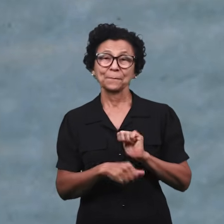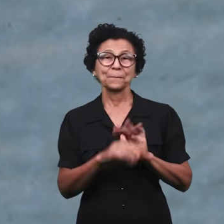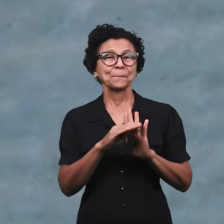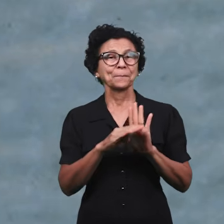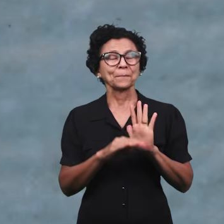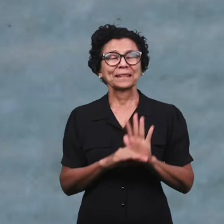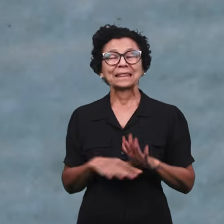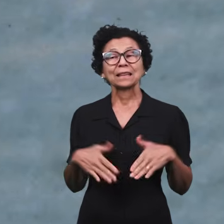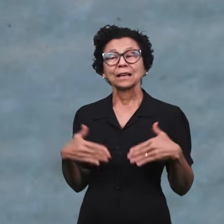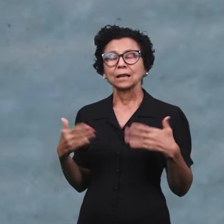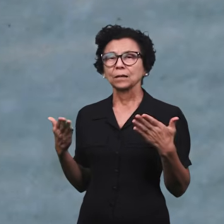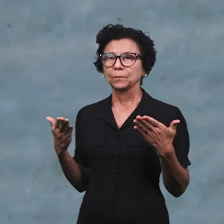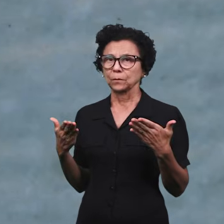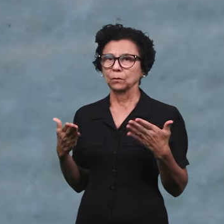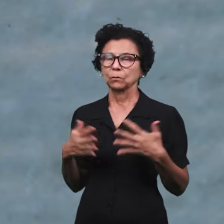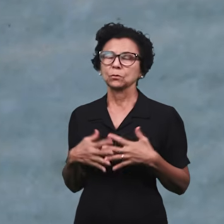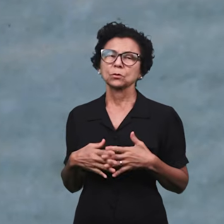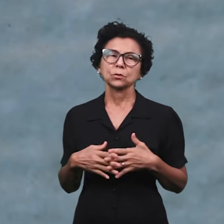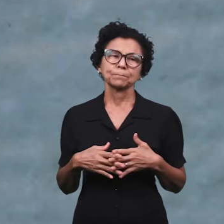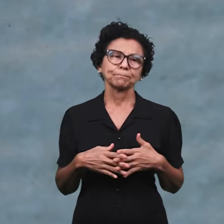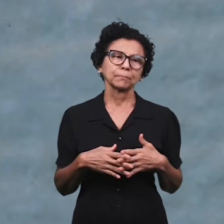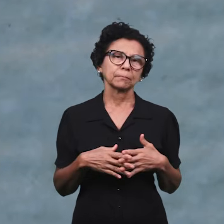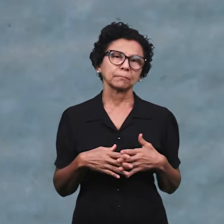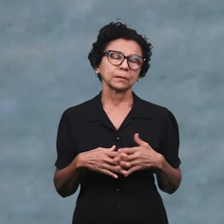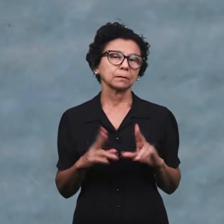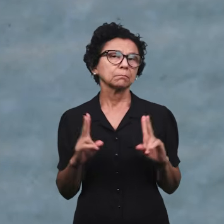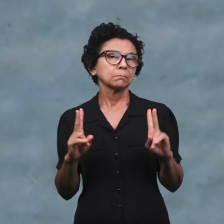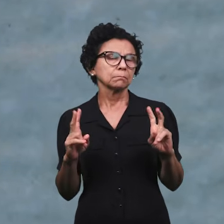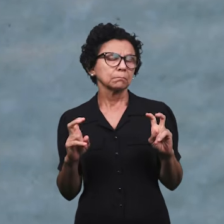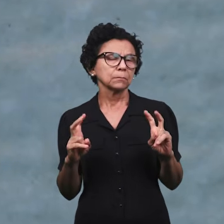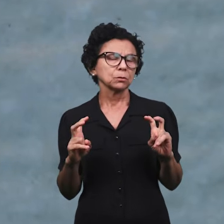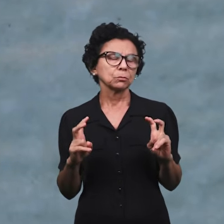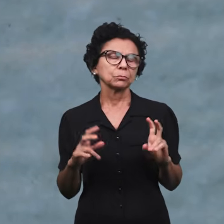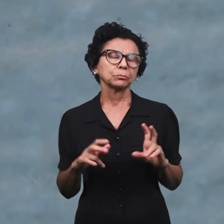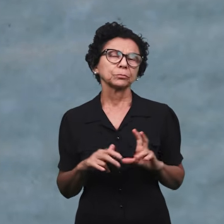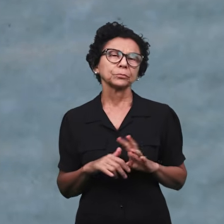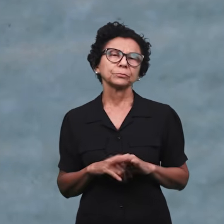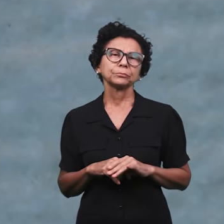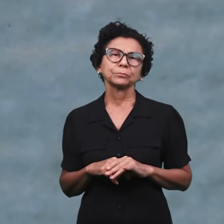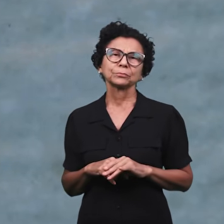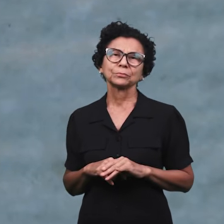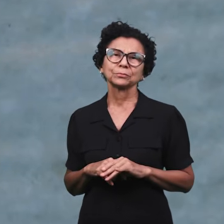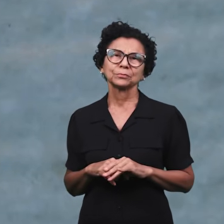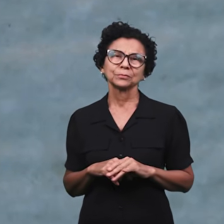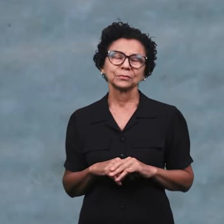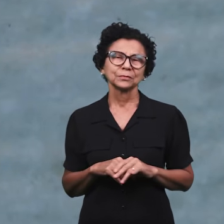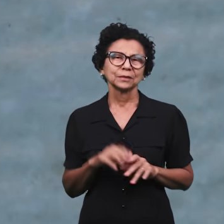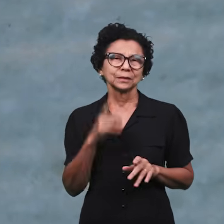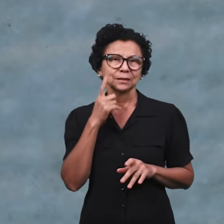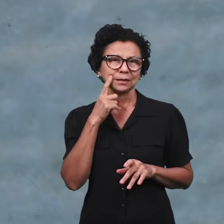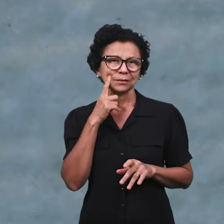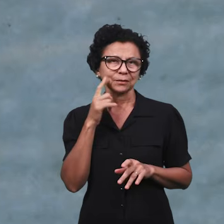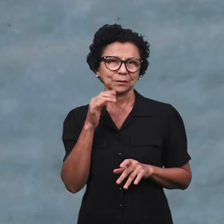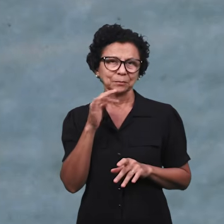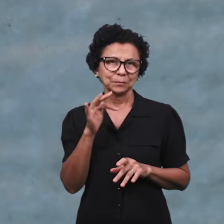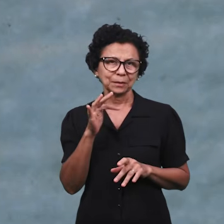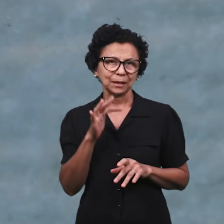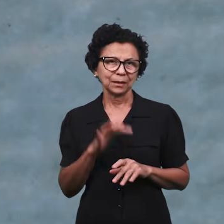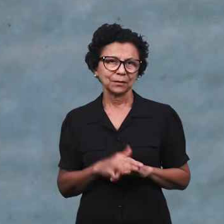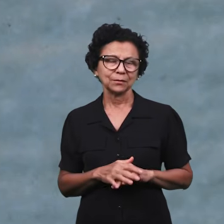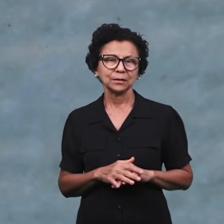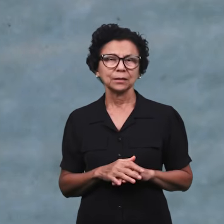Mas hoje a gente tem um assunto que a gente vai abordar e que você vai saber daqui a pouquinho, dentro de